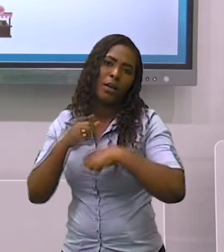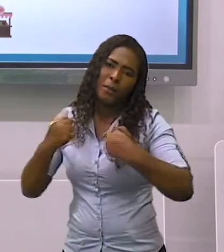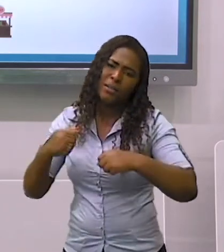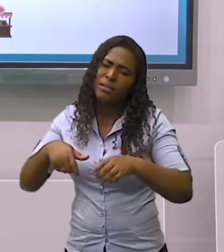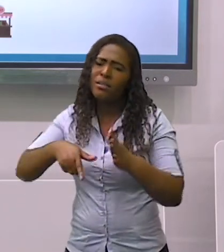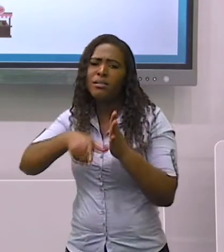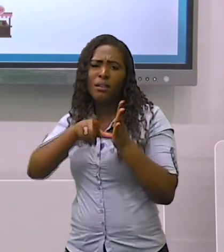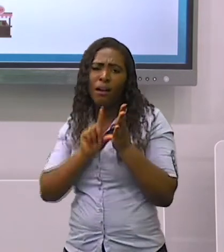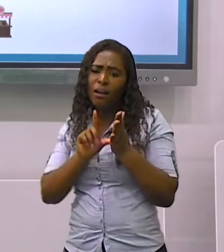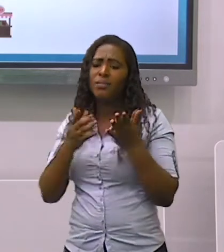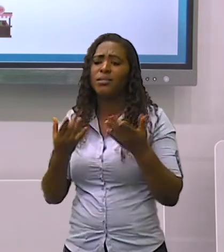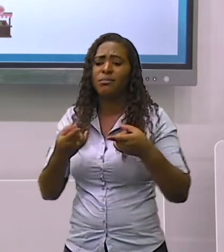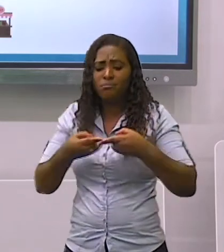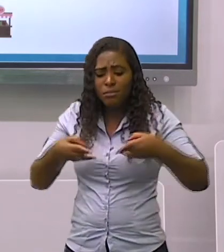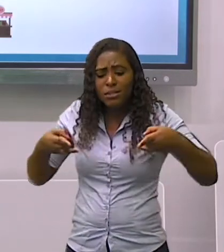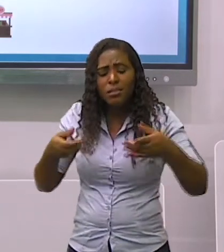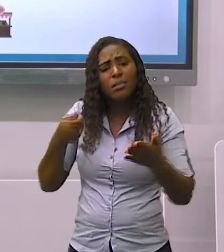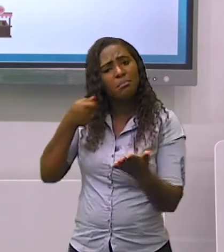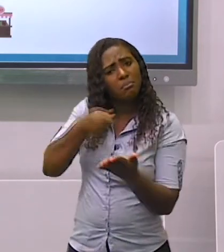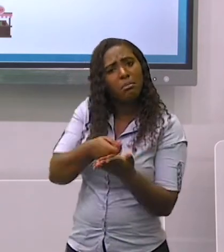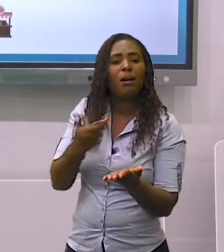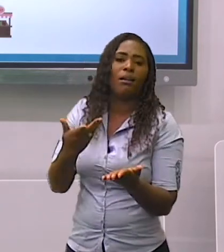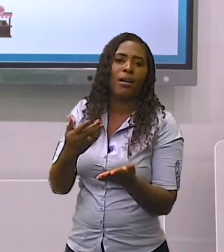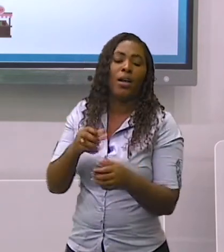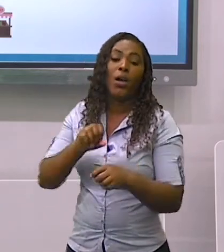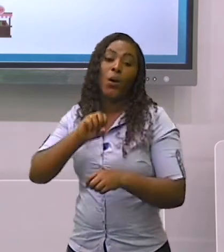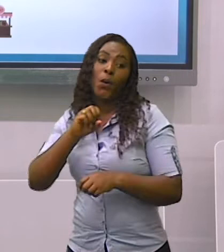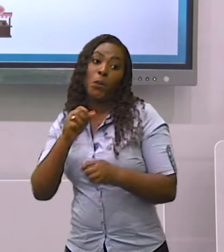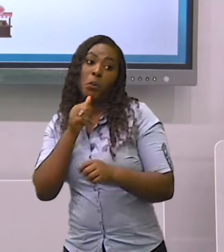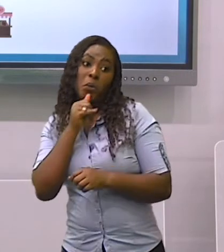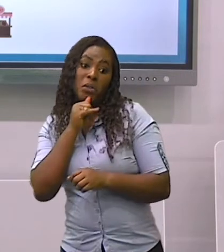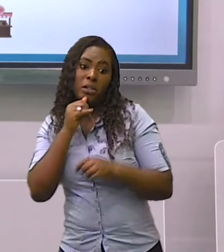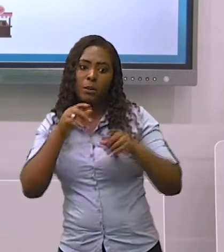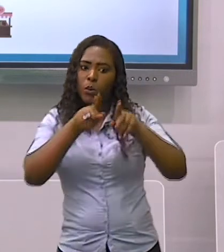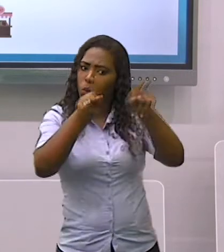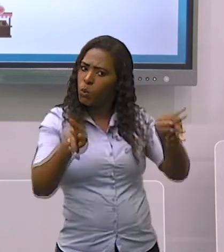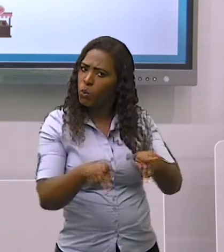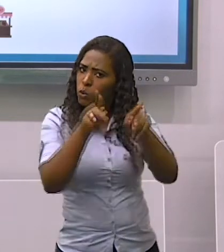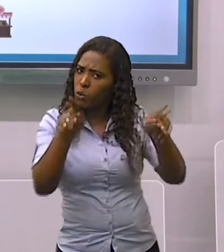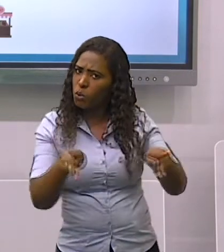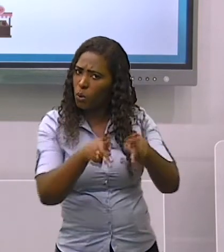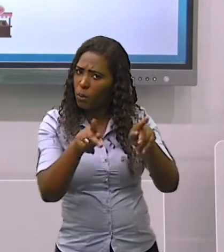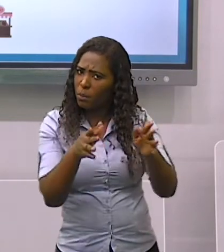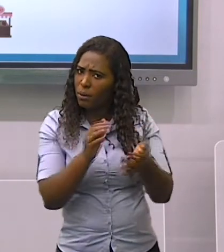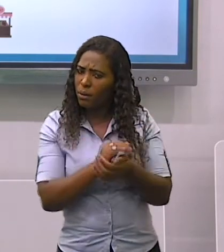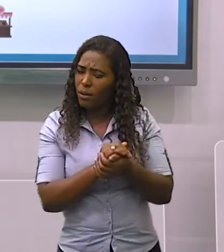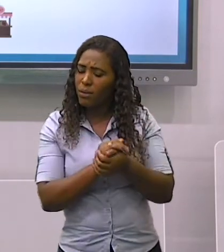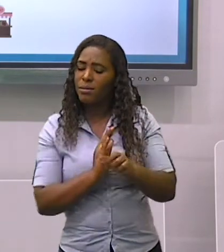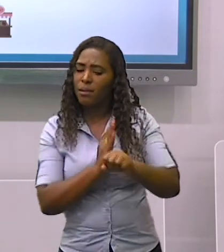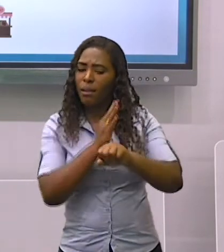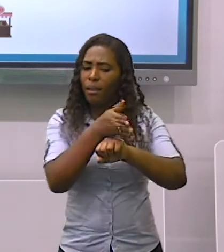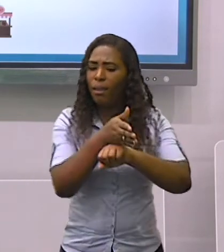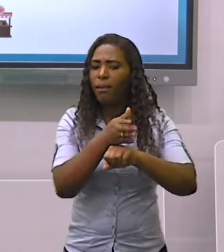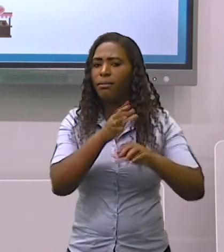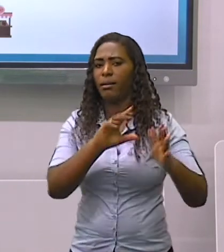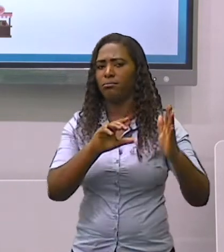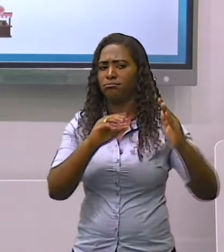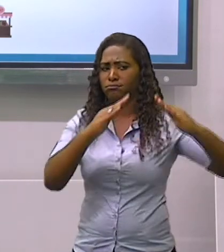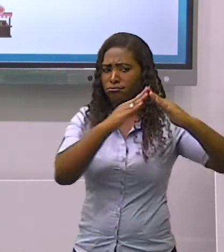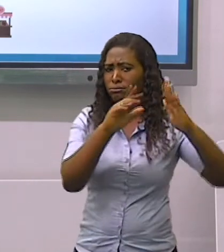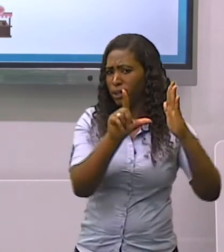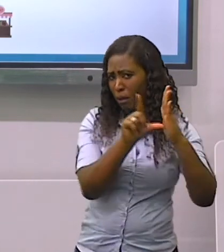uma cafeteria ou lojas de um shopping. Perceba que todas